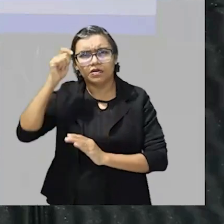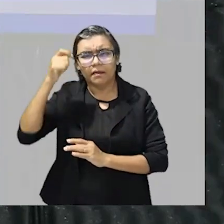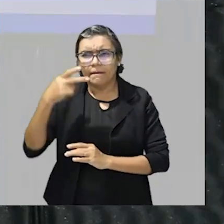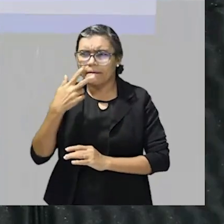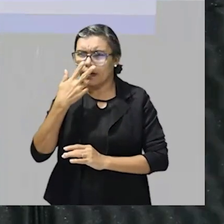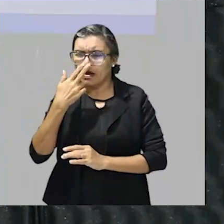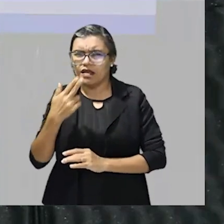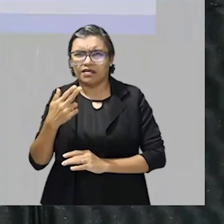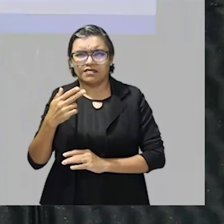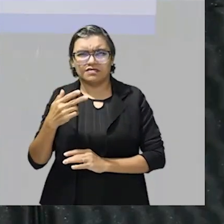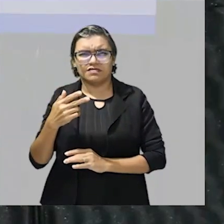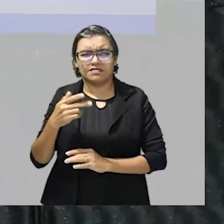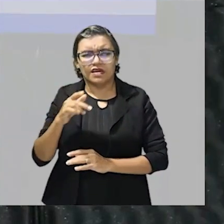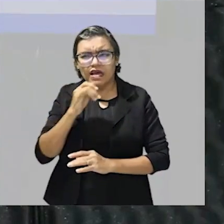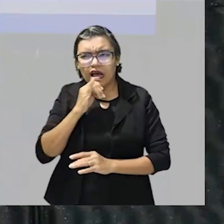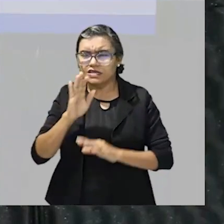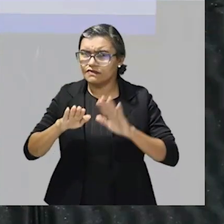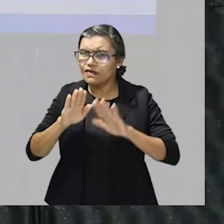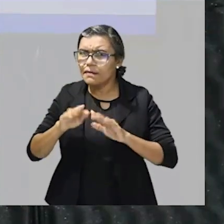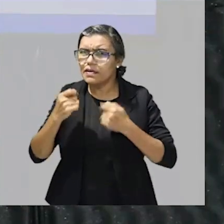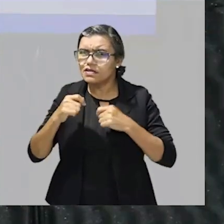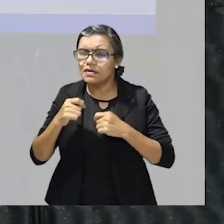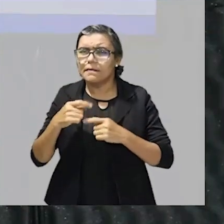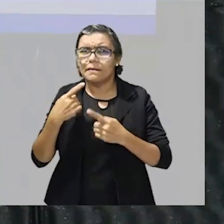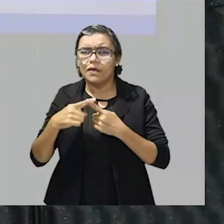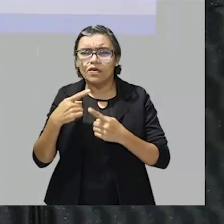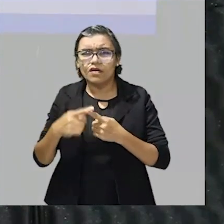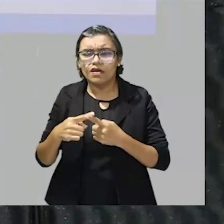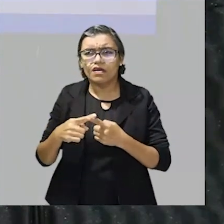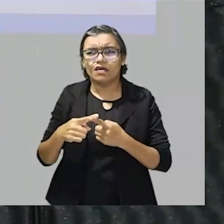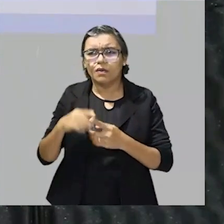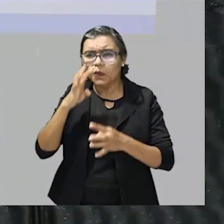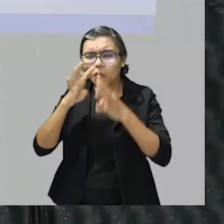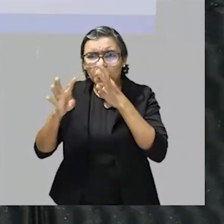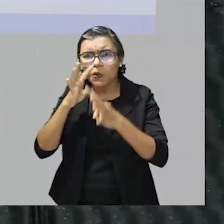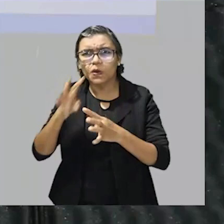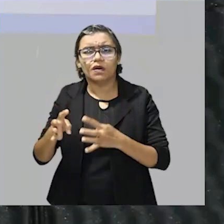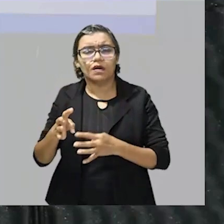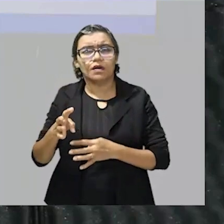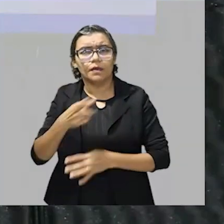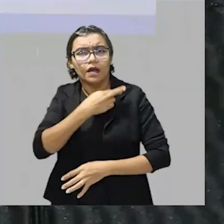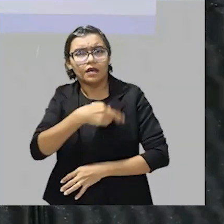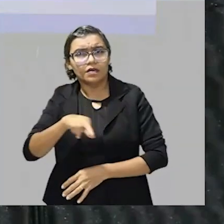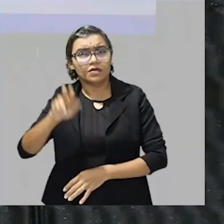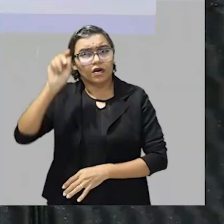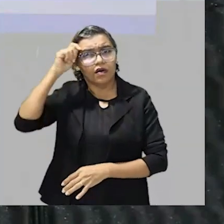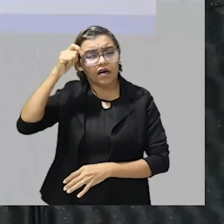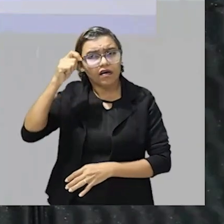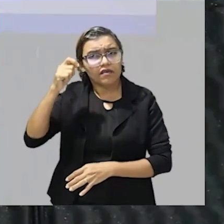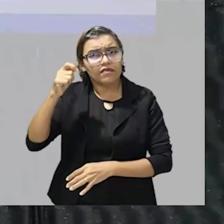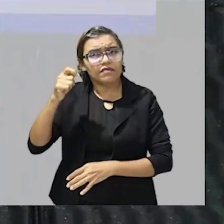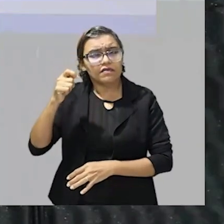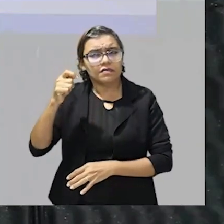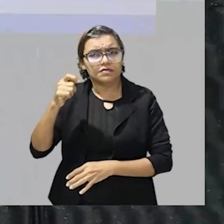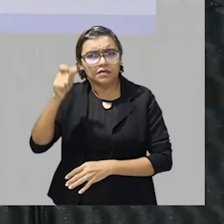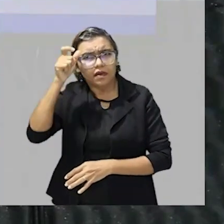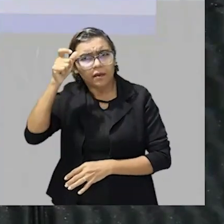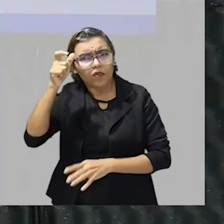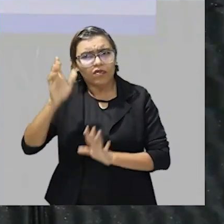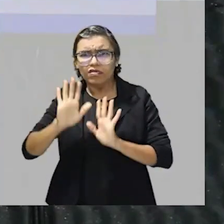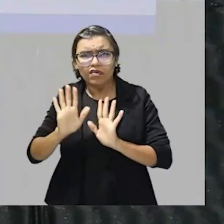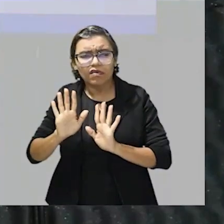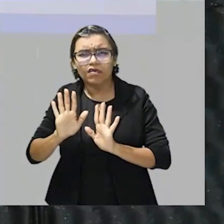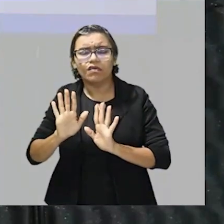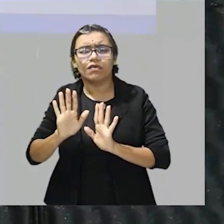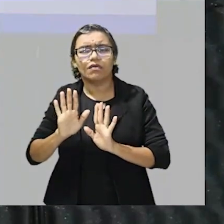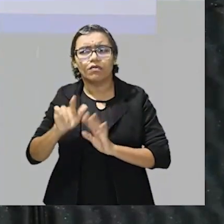demônio a gente tem que tomar muito cuidado com isso porque as religiões de matriz africana Elas têm conjunturas e